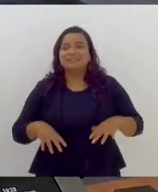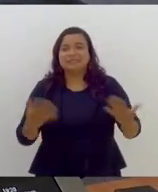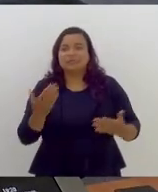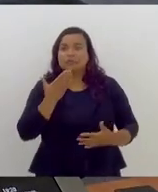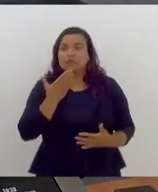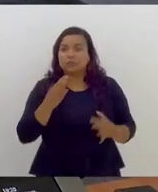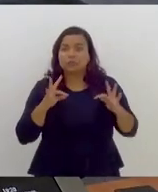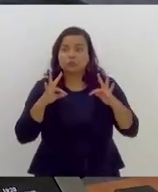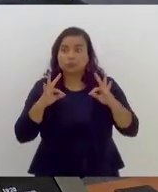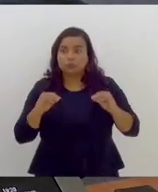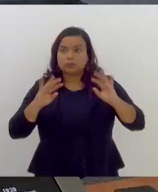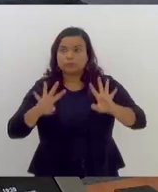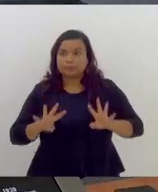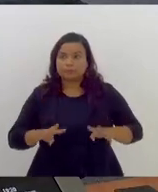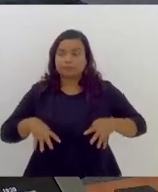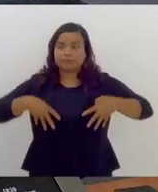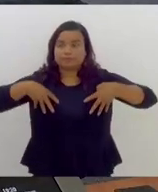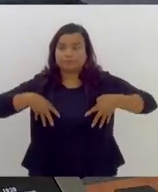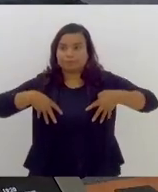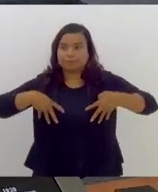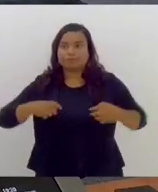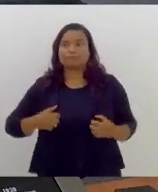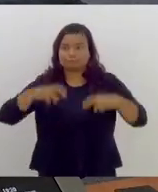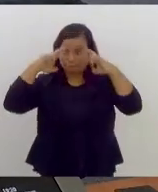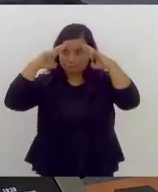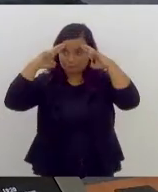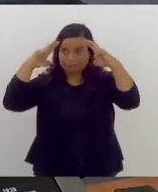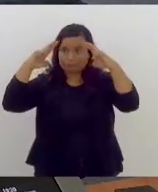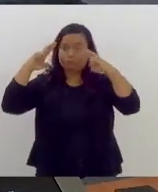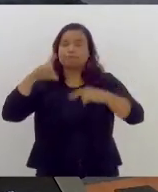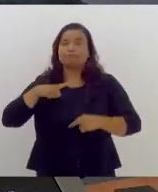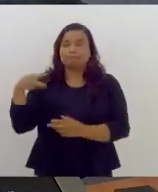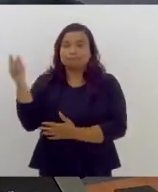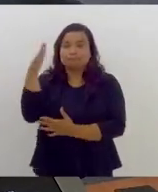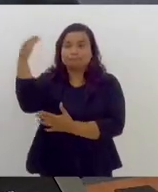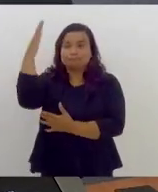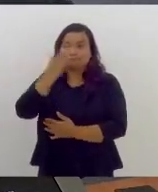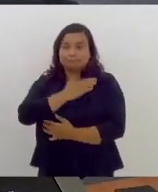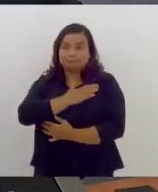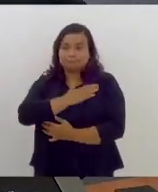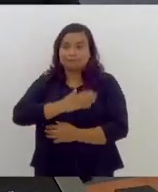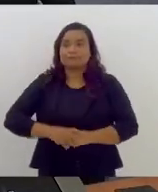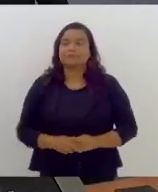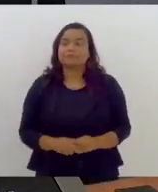Solicito a todos que se coloquem em posição de respeito para ouvirmos o hino nacional.